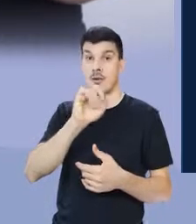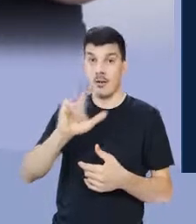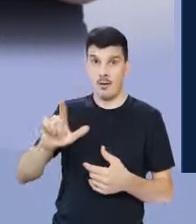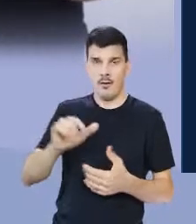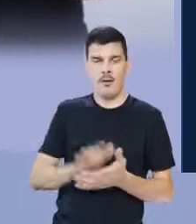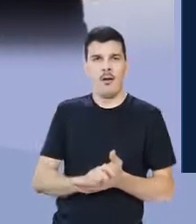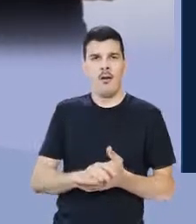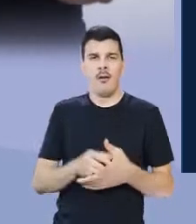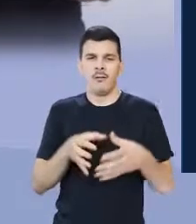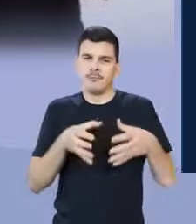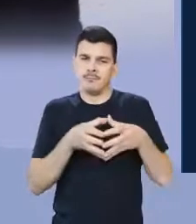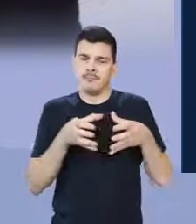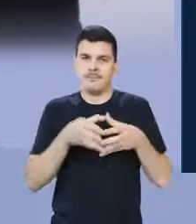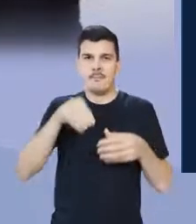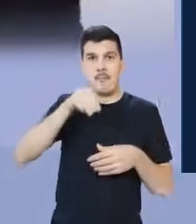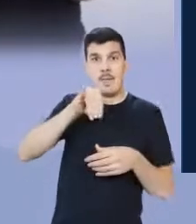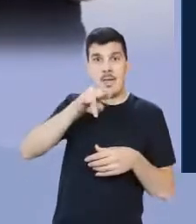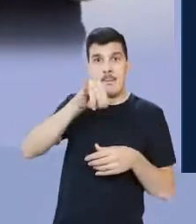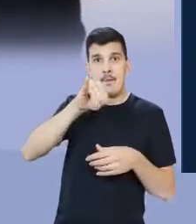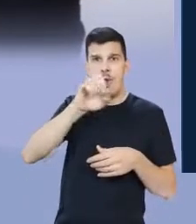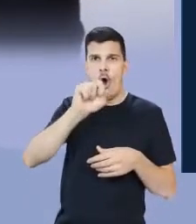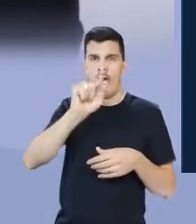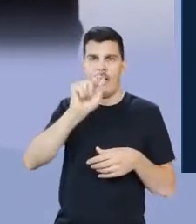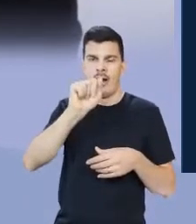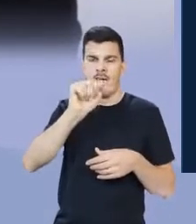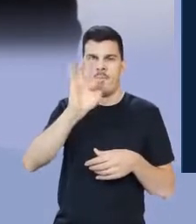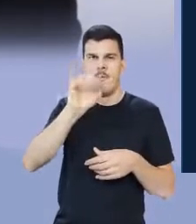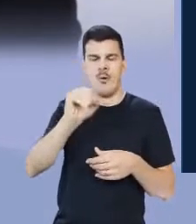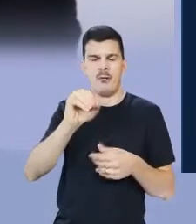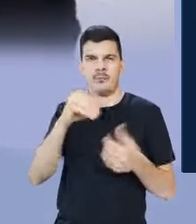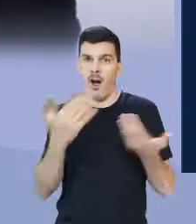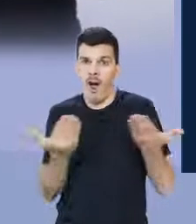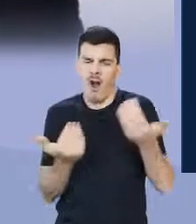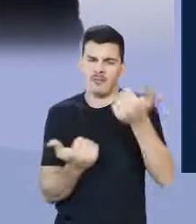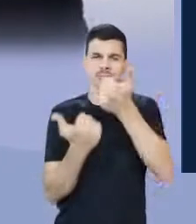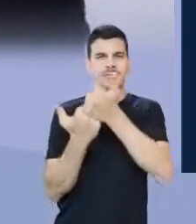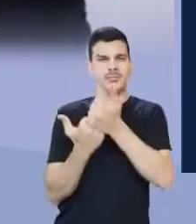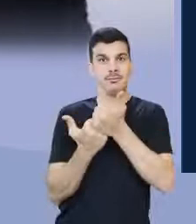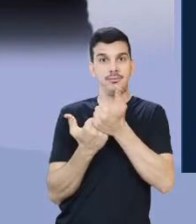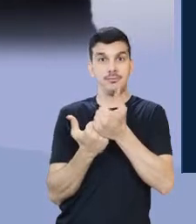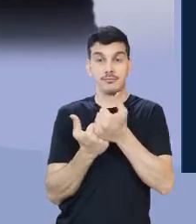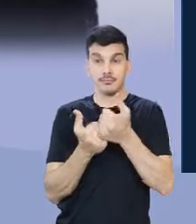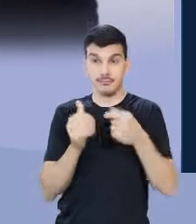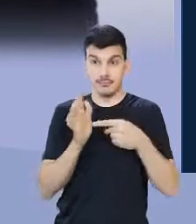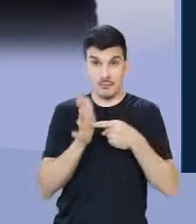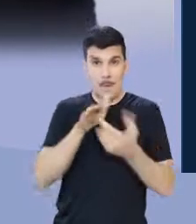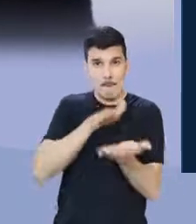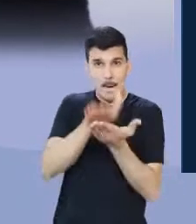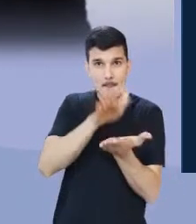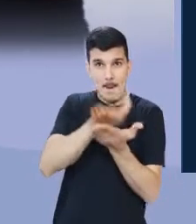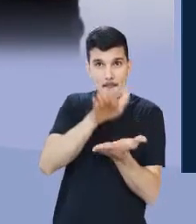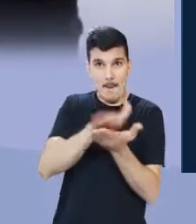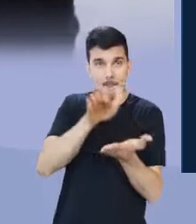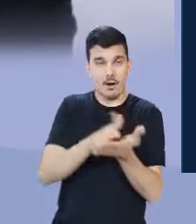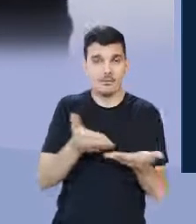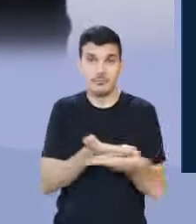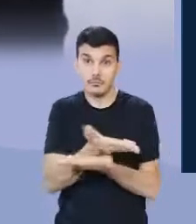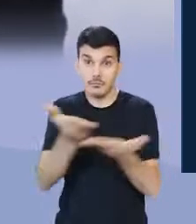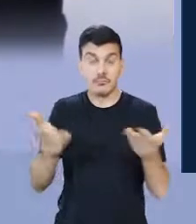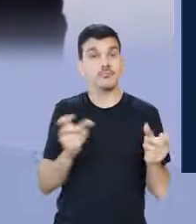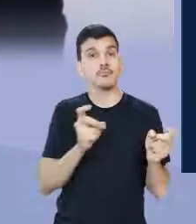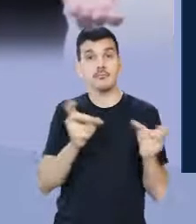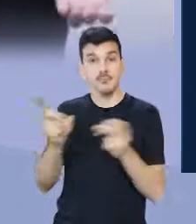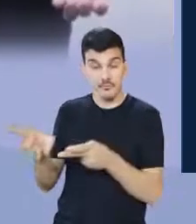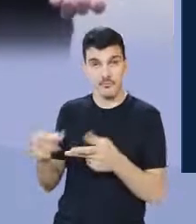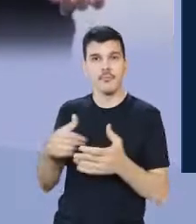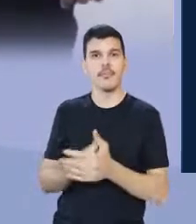marginal, geração mimeógrafo, ele substituirá esse meio tradicional de